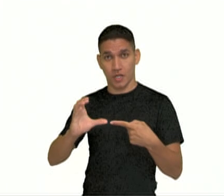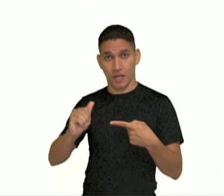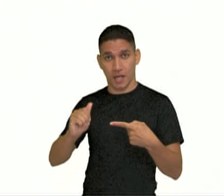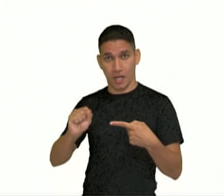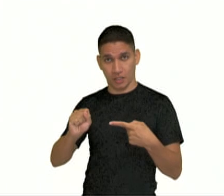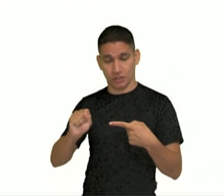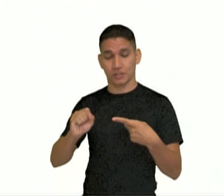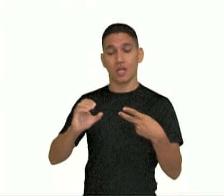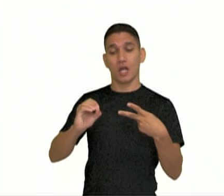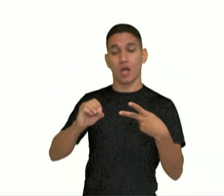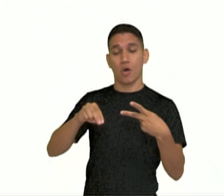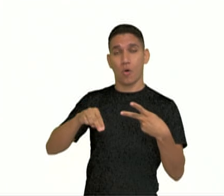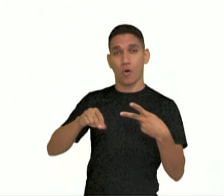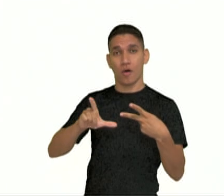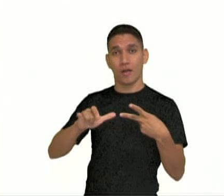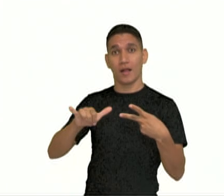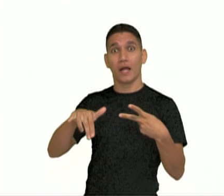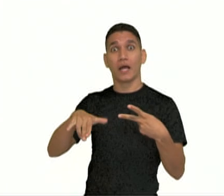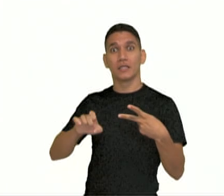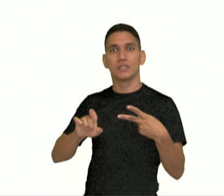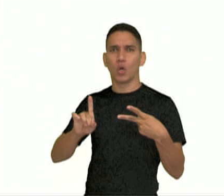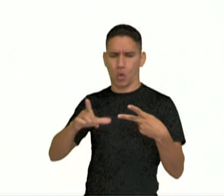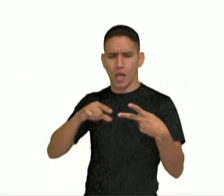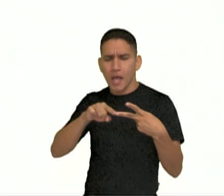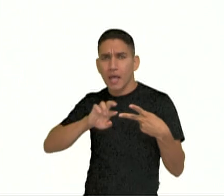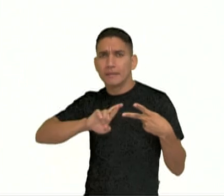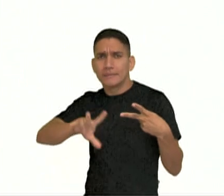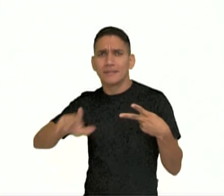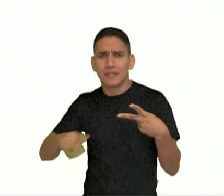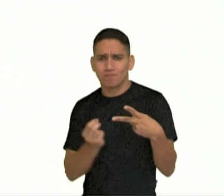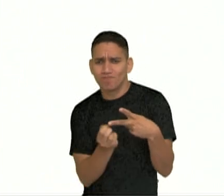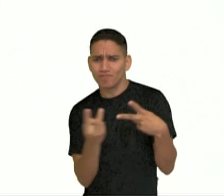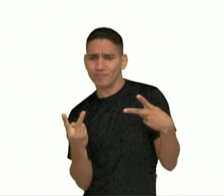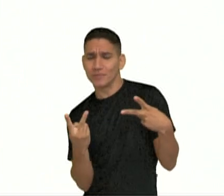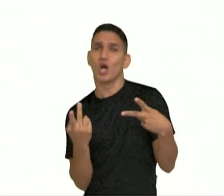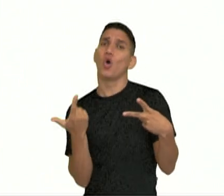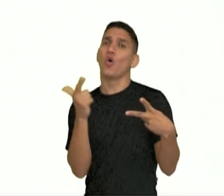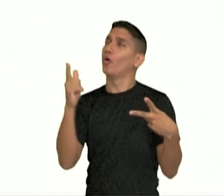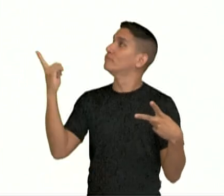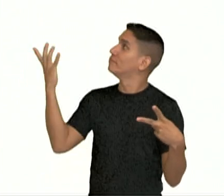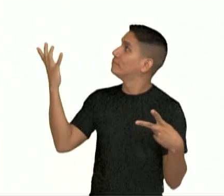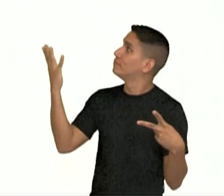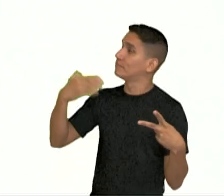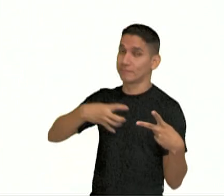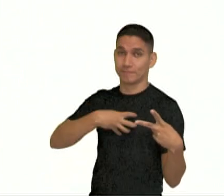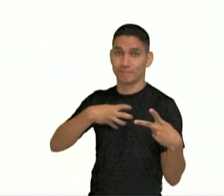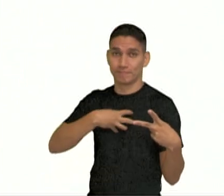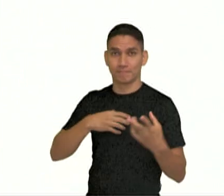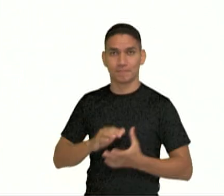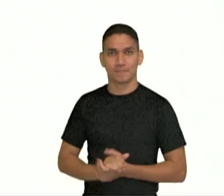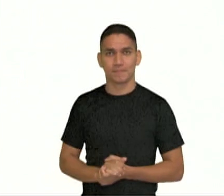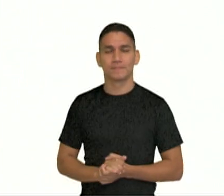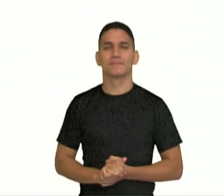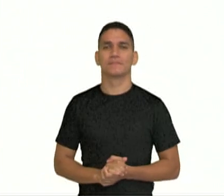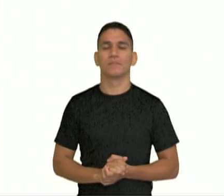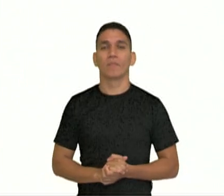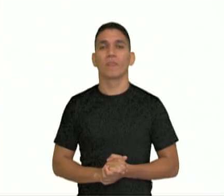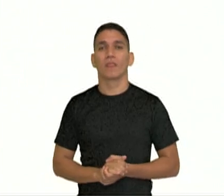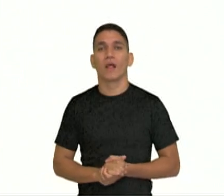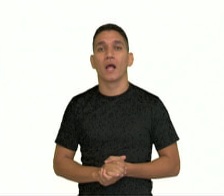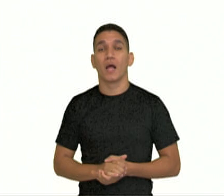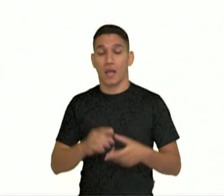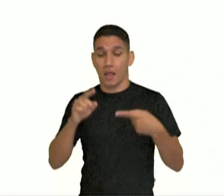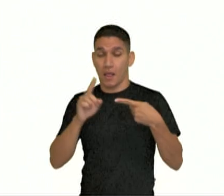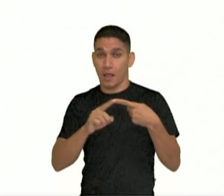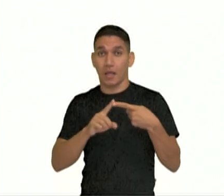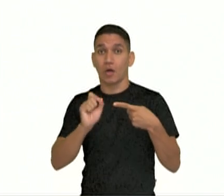online, né? Lembrando que online, né, a gente encontra a escrita dessas duas maneiras, tá? Então, podcast é